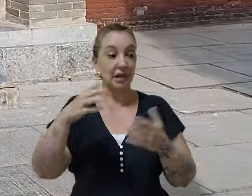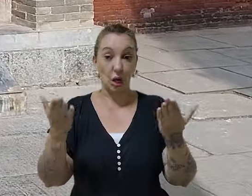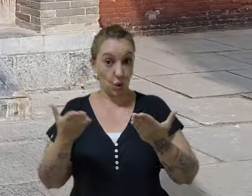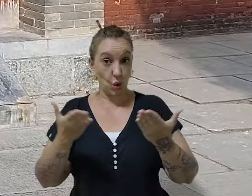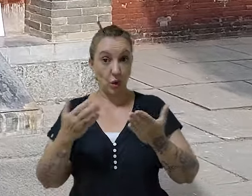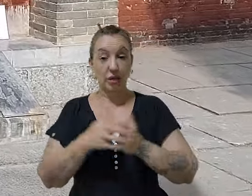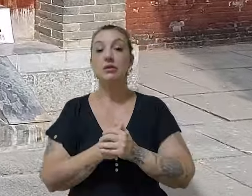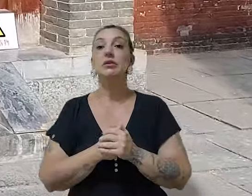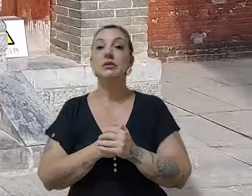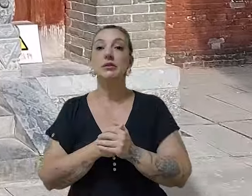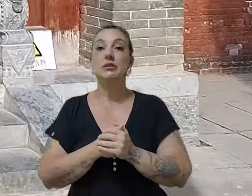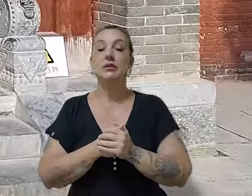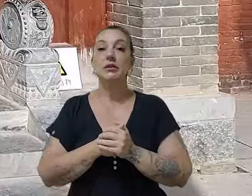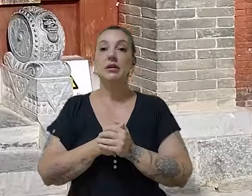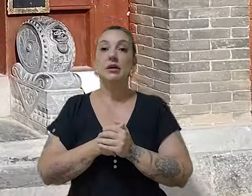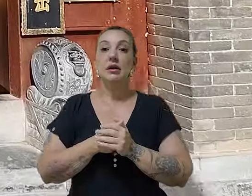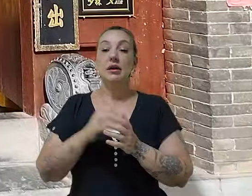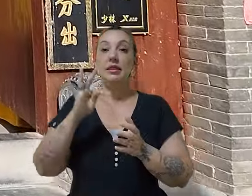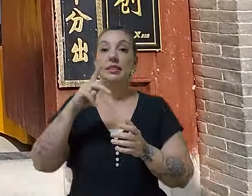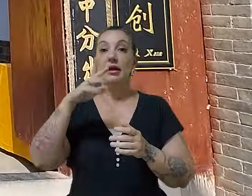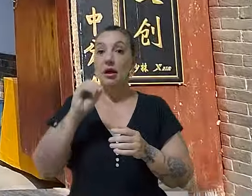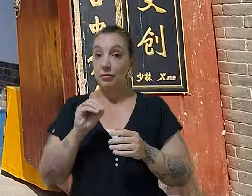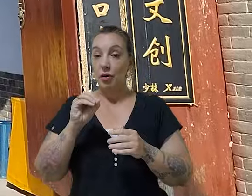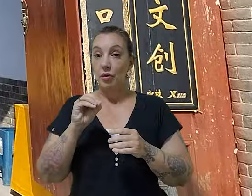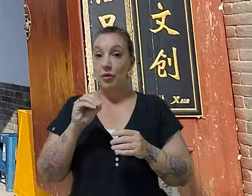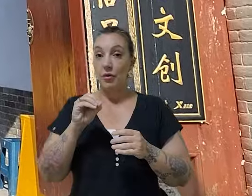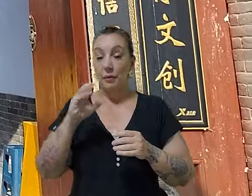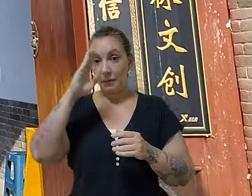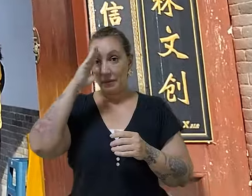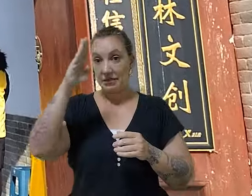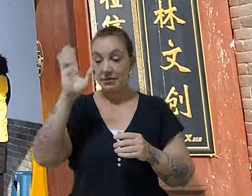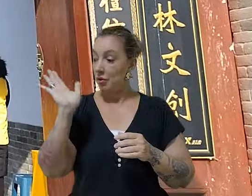para o templo principal. Ei, Ni Hao.